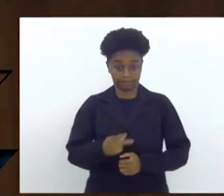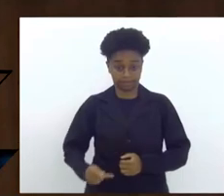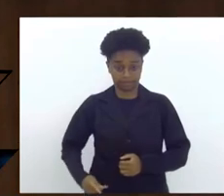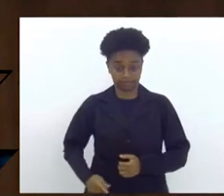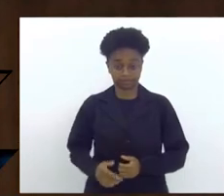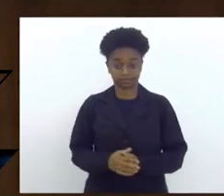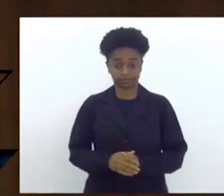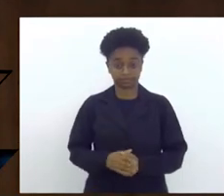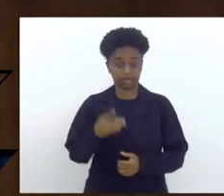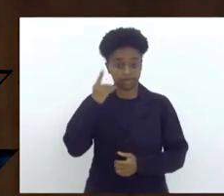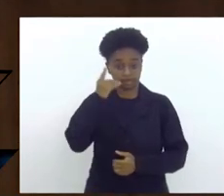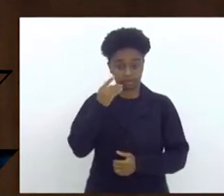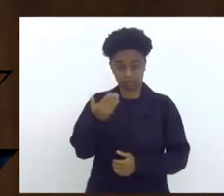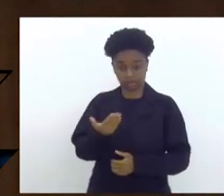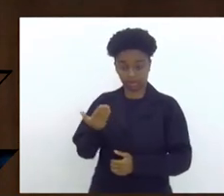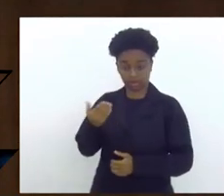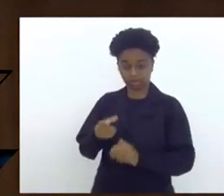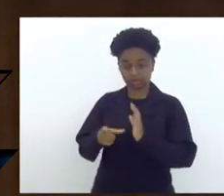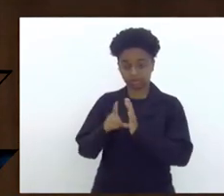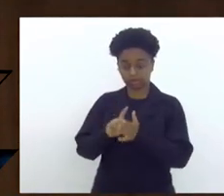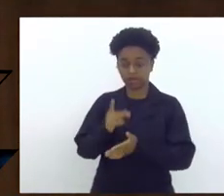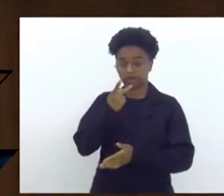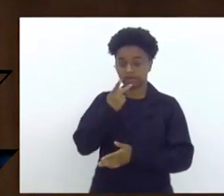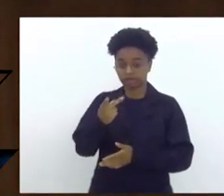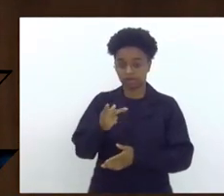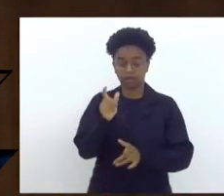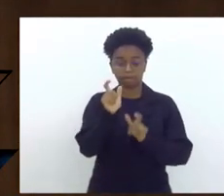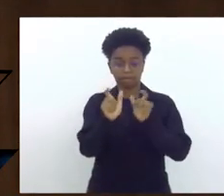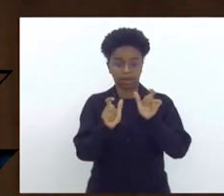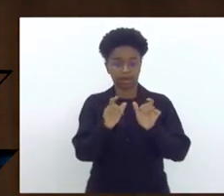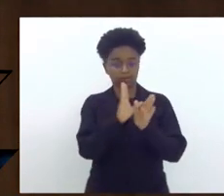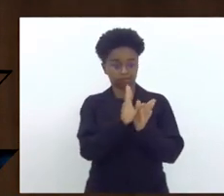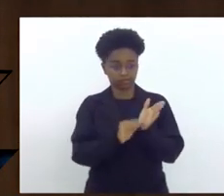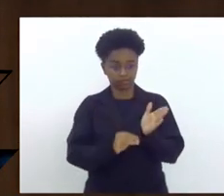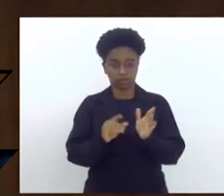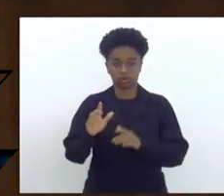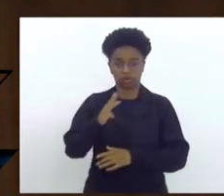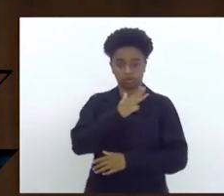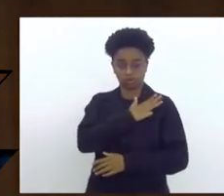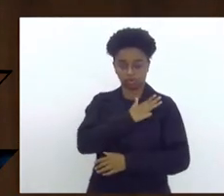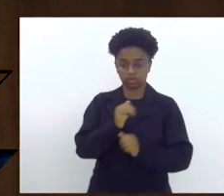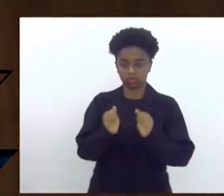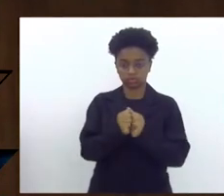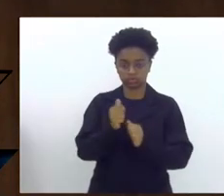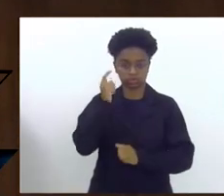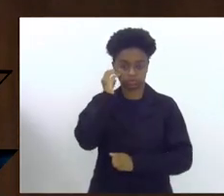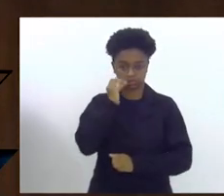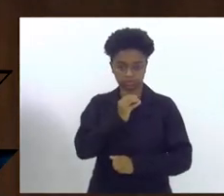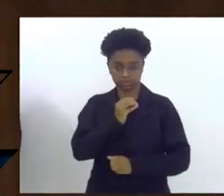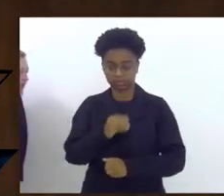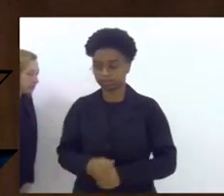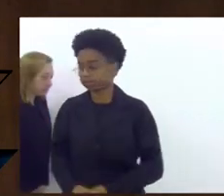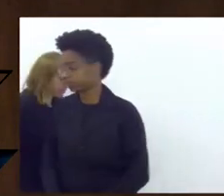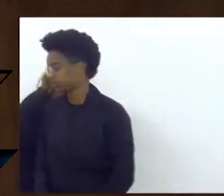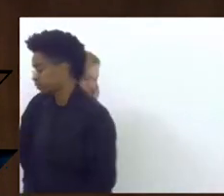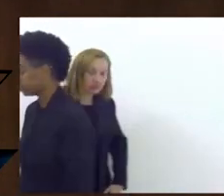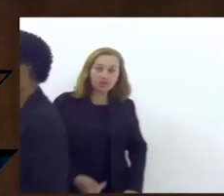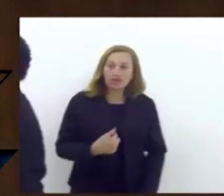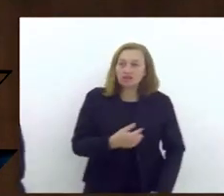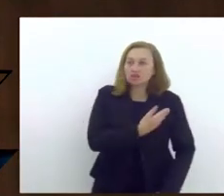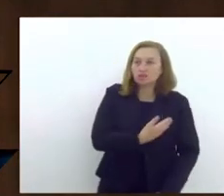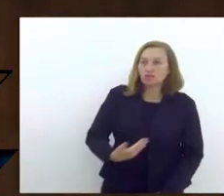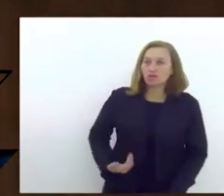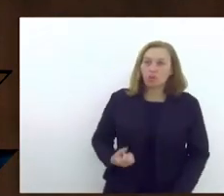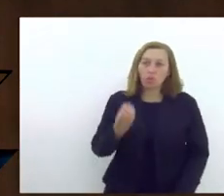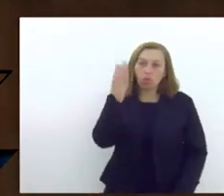deputada que me antecedeu falando das palavras de Lula junto ao Governador Cláudio Castro eu sou fosse Governador tinha que entrar no ouvido e sair